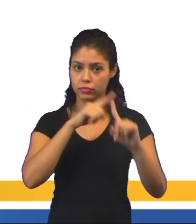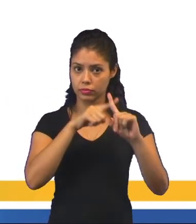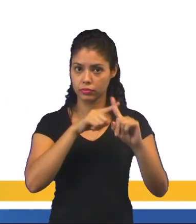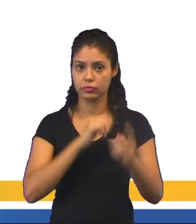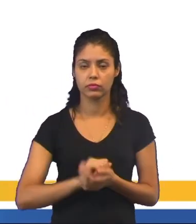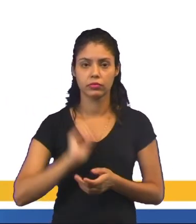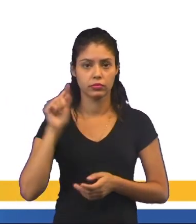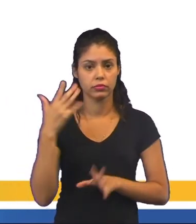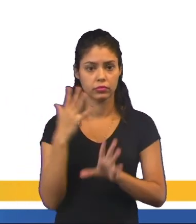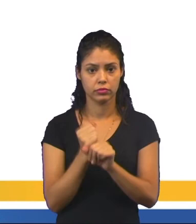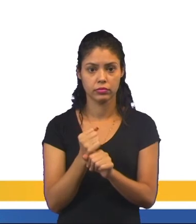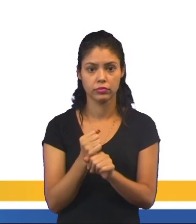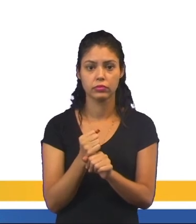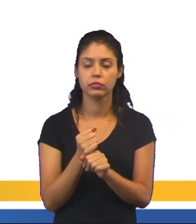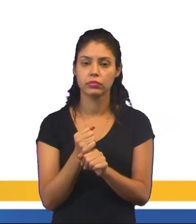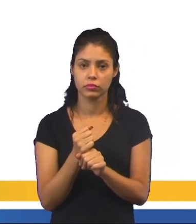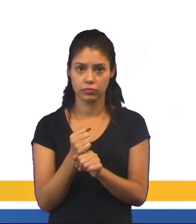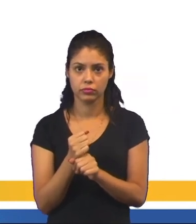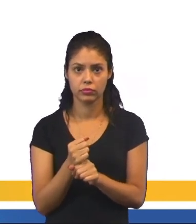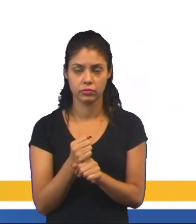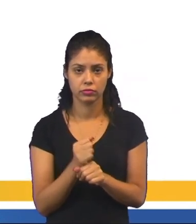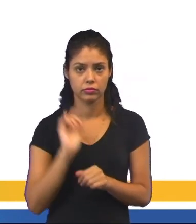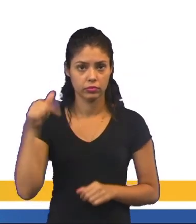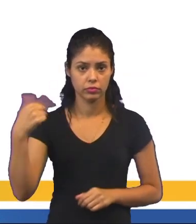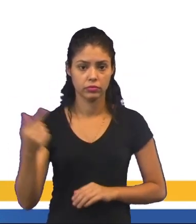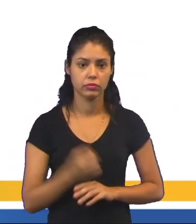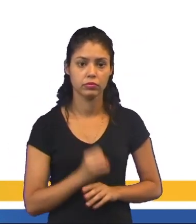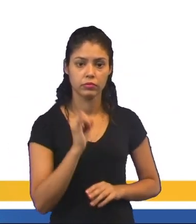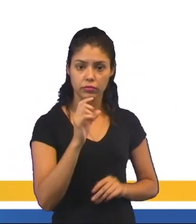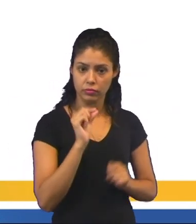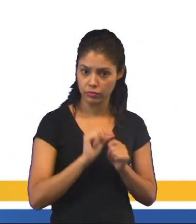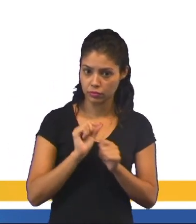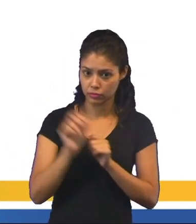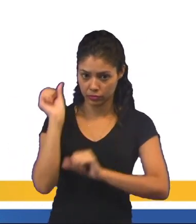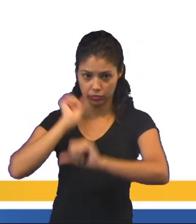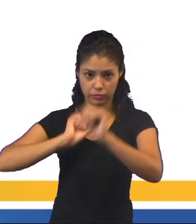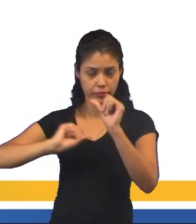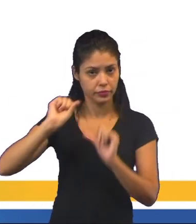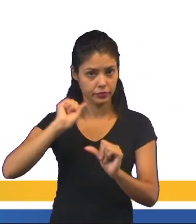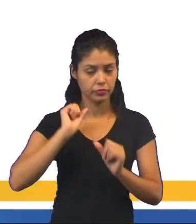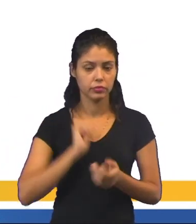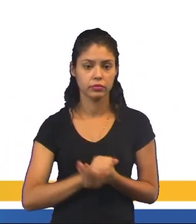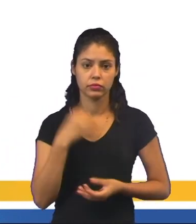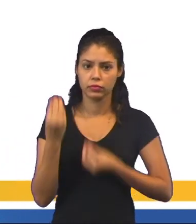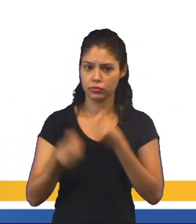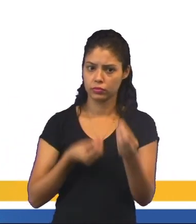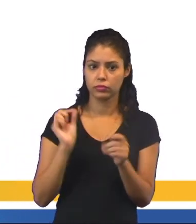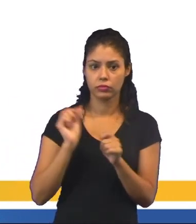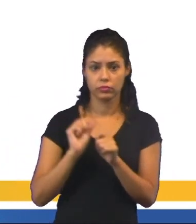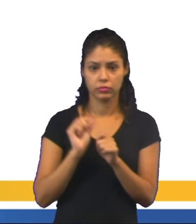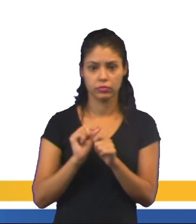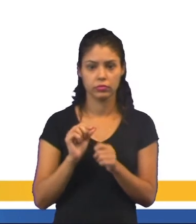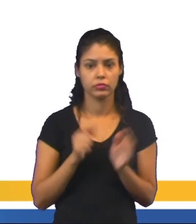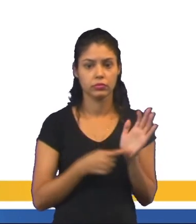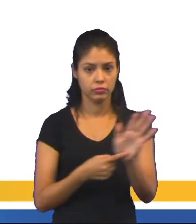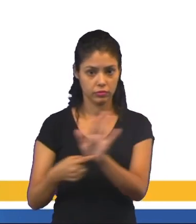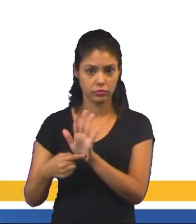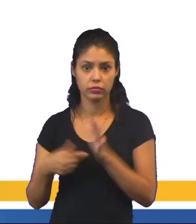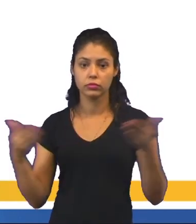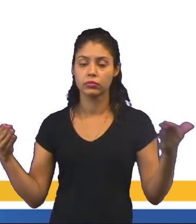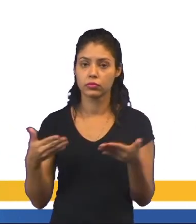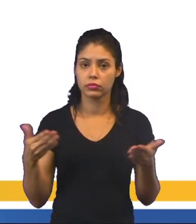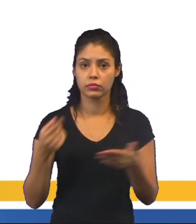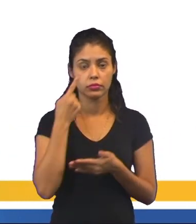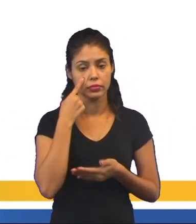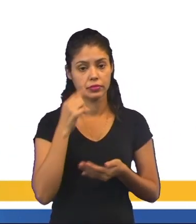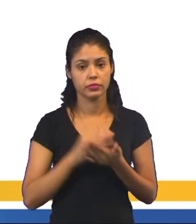multipliquei e somei. Então, vamos ao próximo. Se eu fosse fazer o contrário, como não está feito, eu não vou mostrar agora,